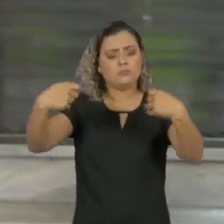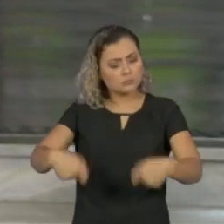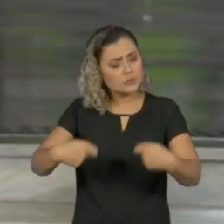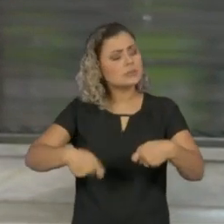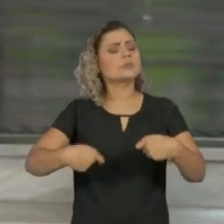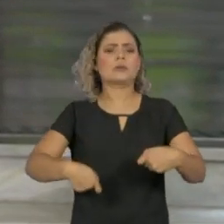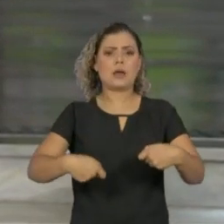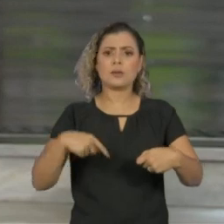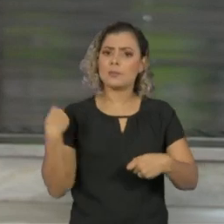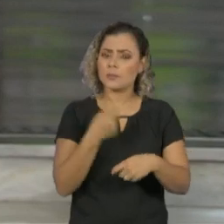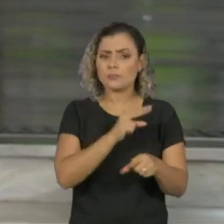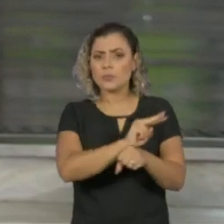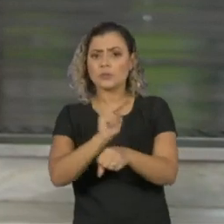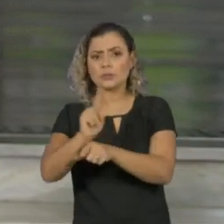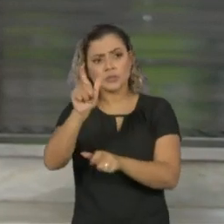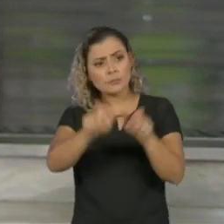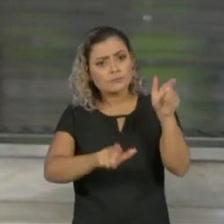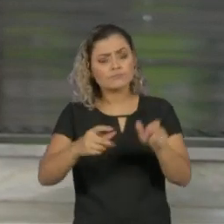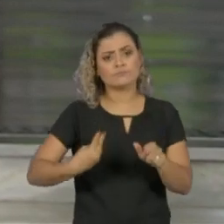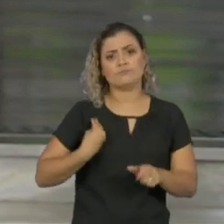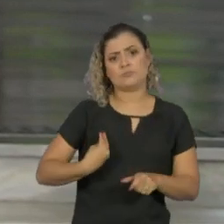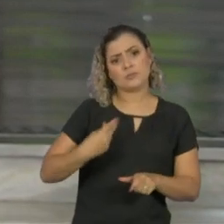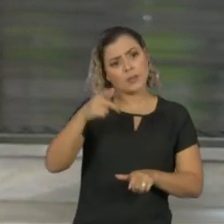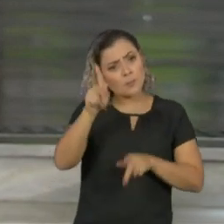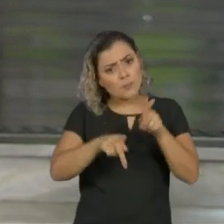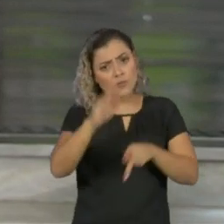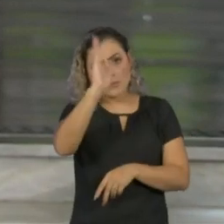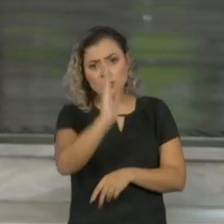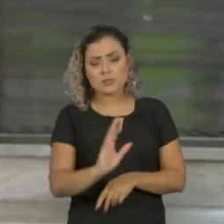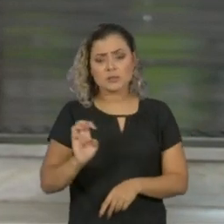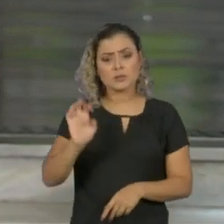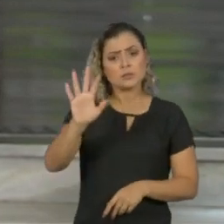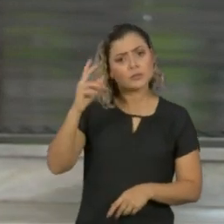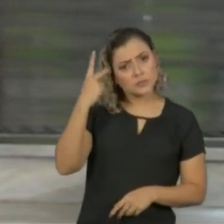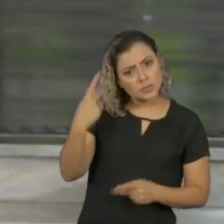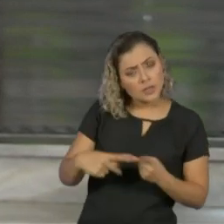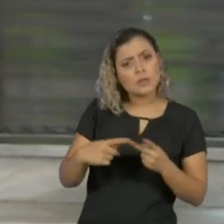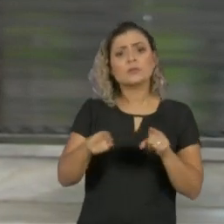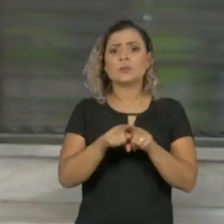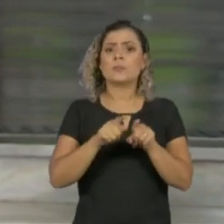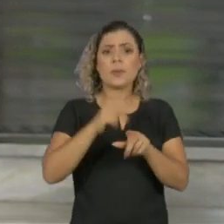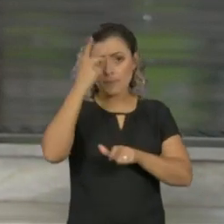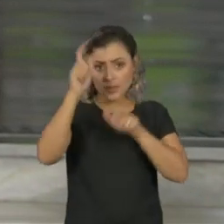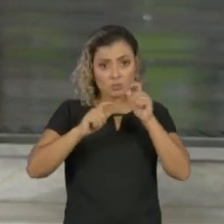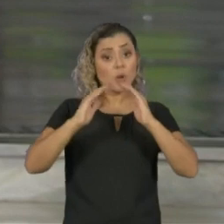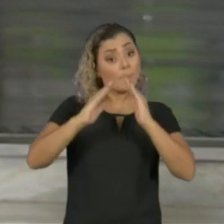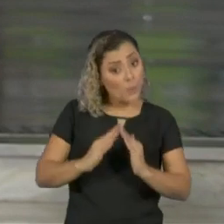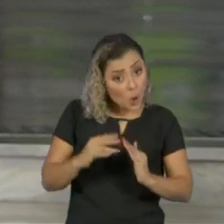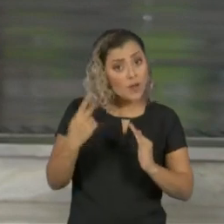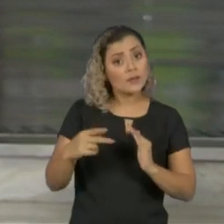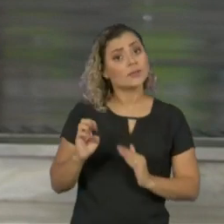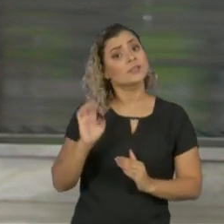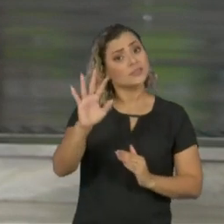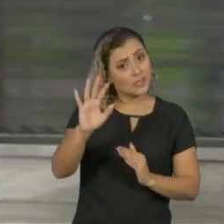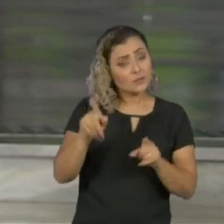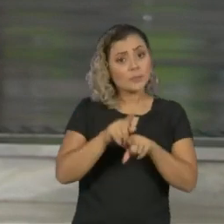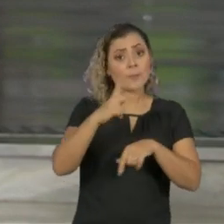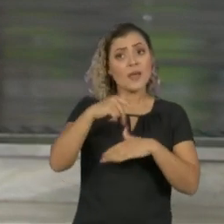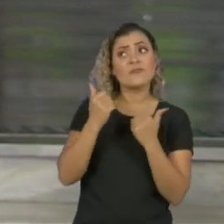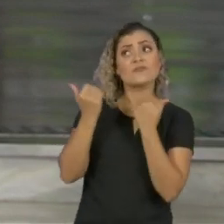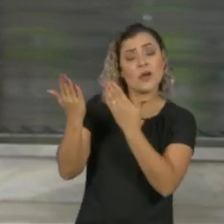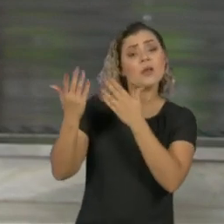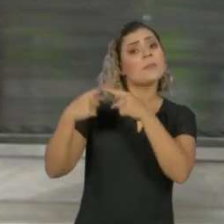necessárias para proteger vidas de brasileiros em São Paulo, vidas dos que não são brasileiros, mas vivem em nosso estado, vida de